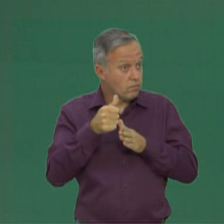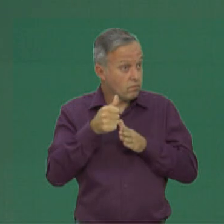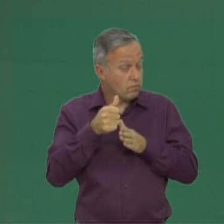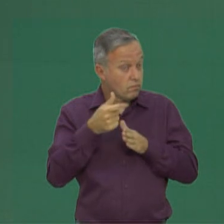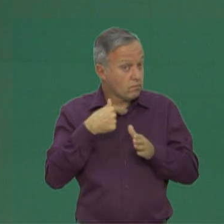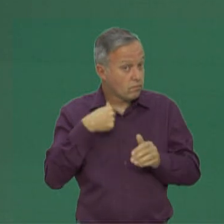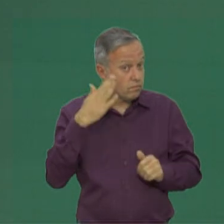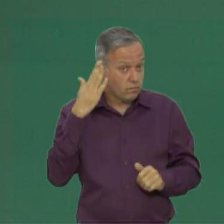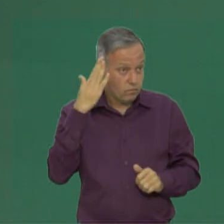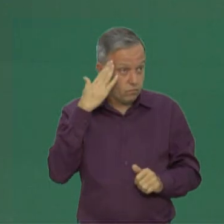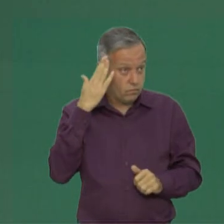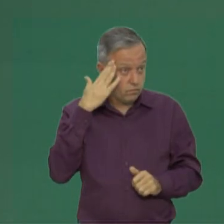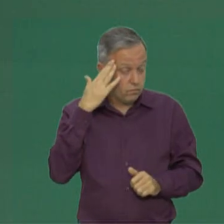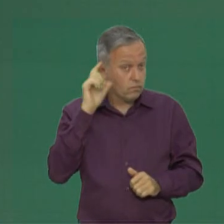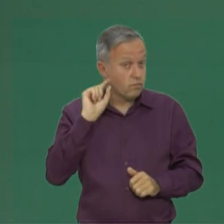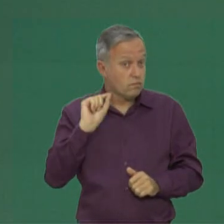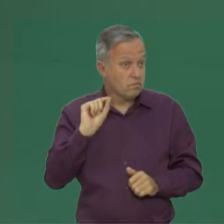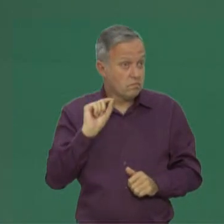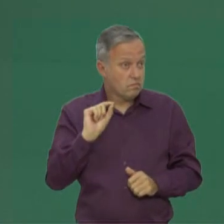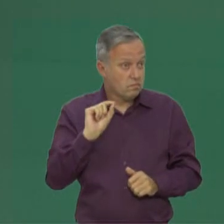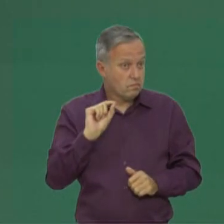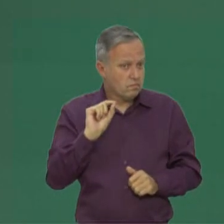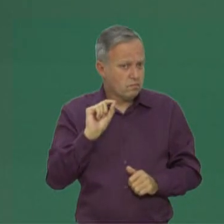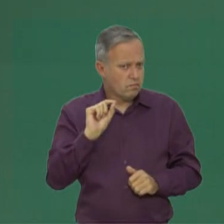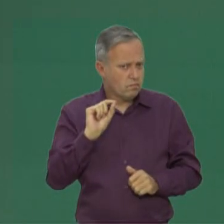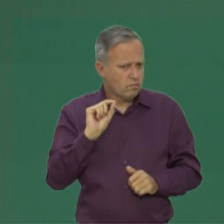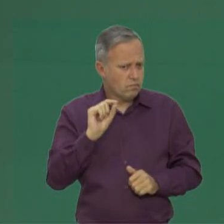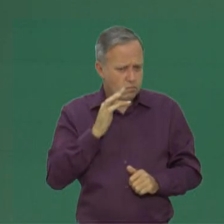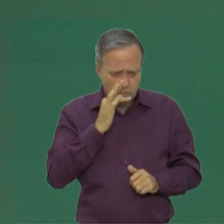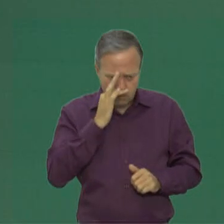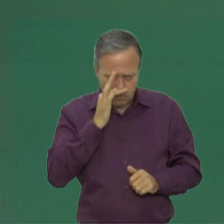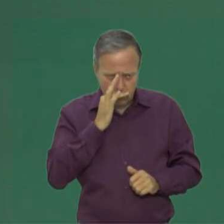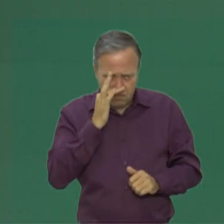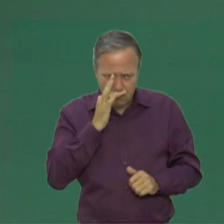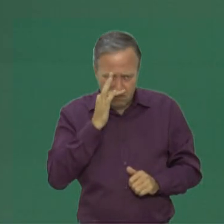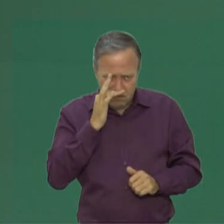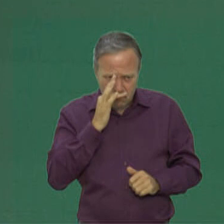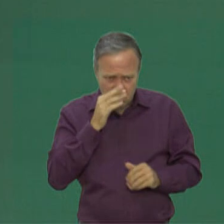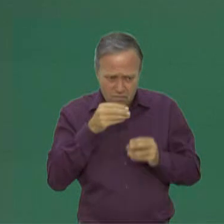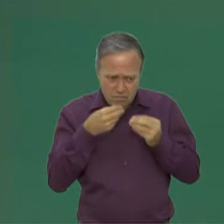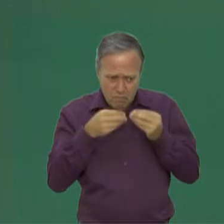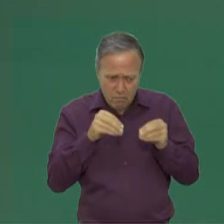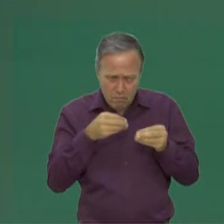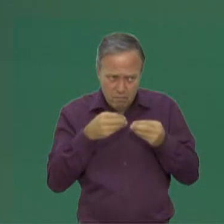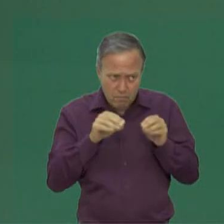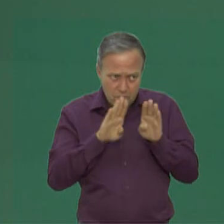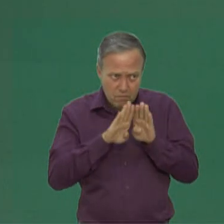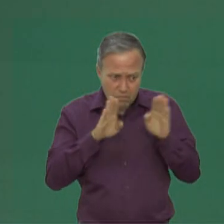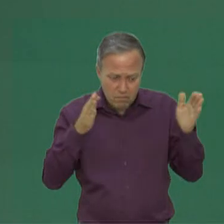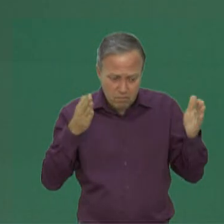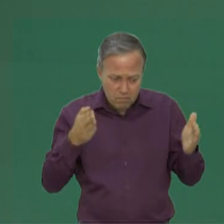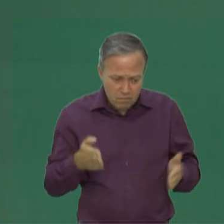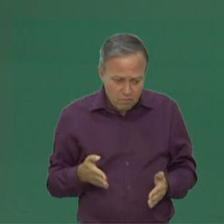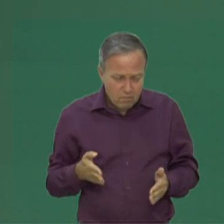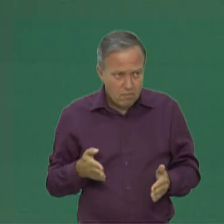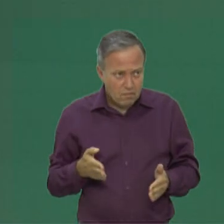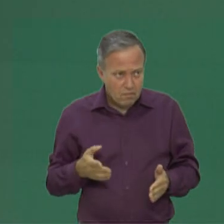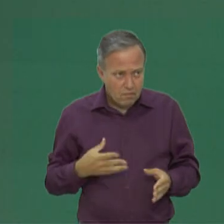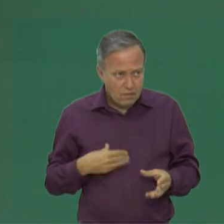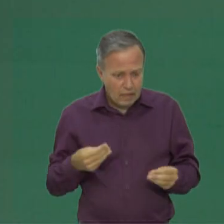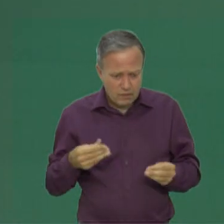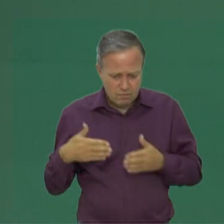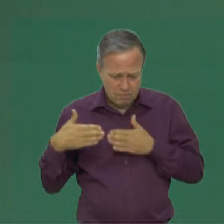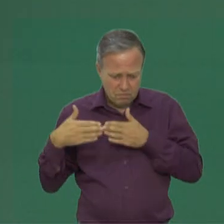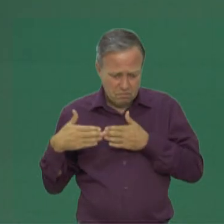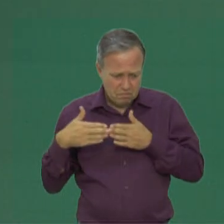deveria pensar que uma palmeira de plástico em meio a